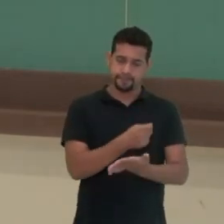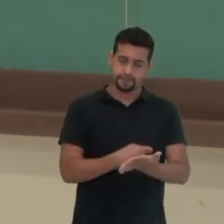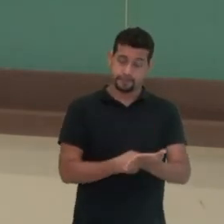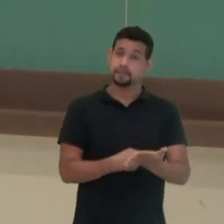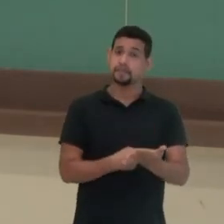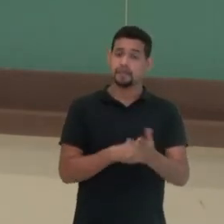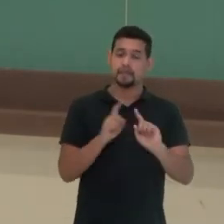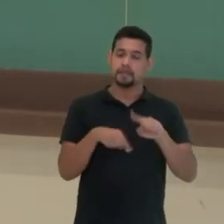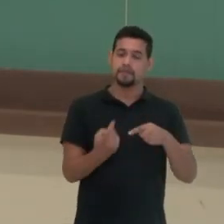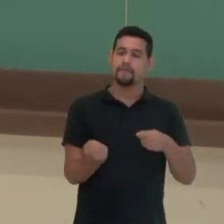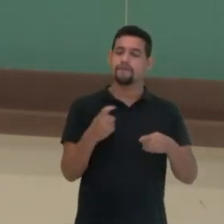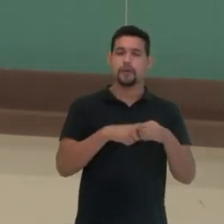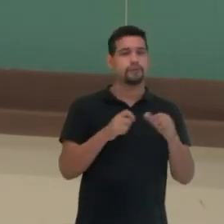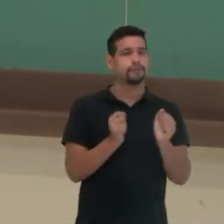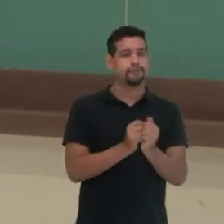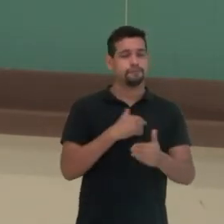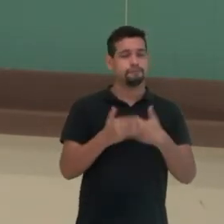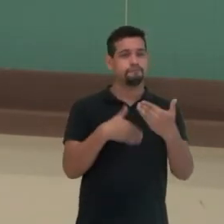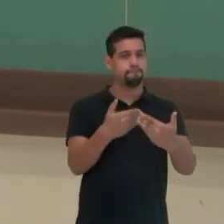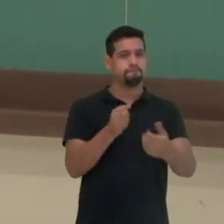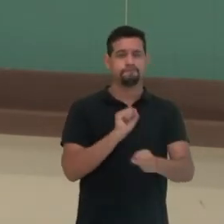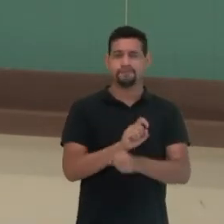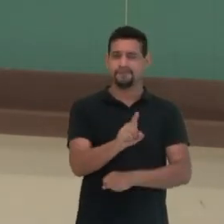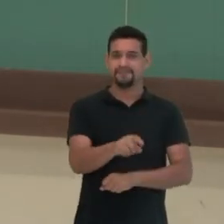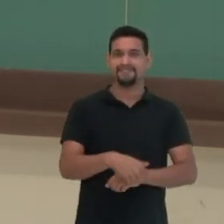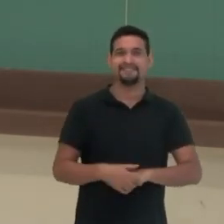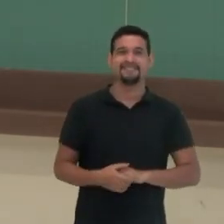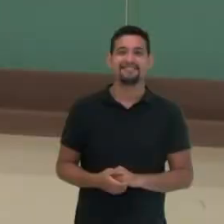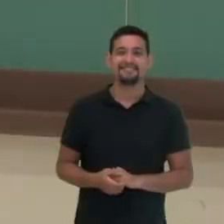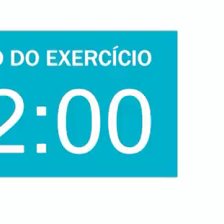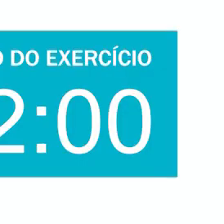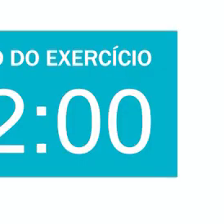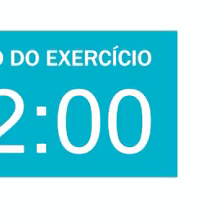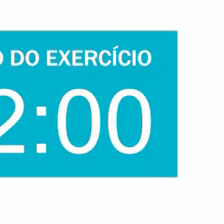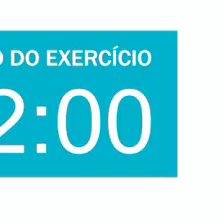caderno e eu já retorno para darmos continuidade até daqui a pouco.